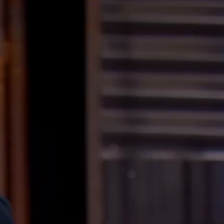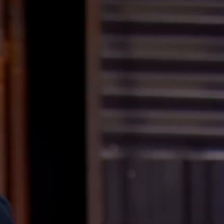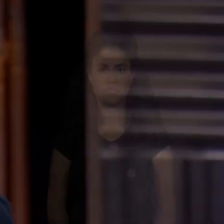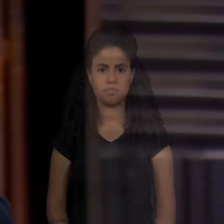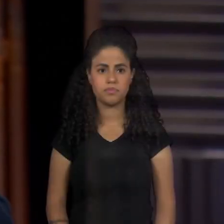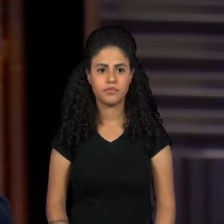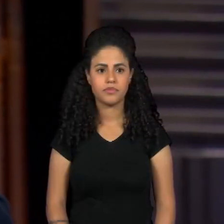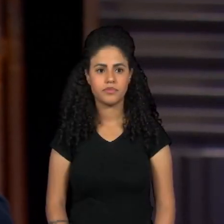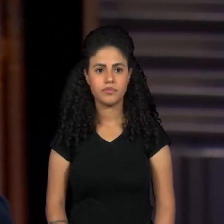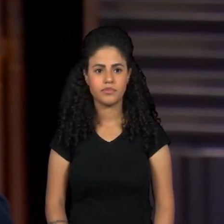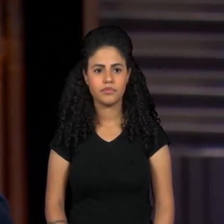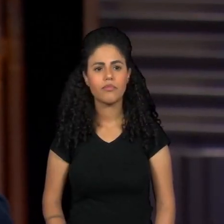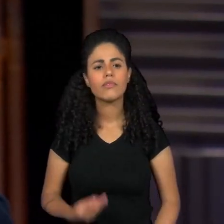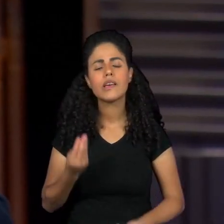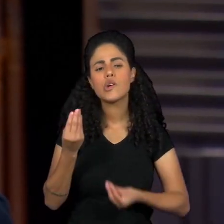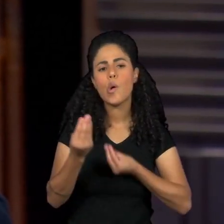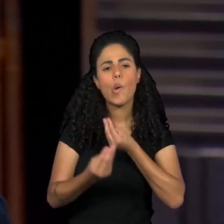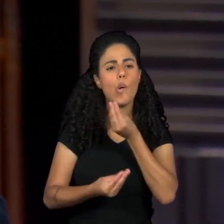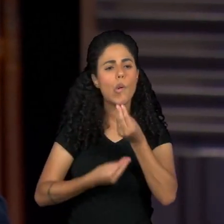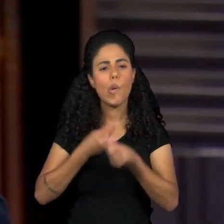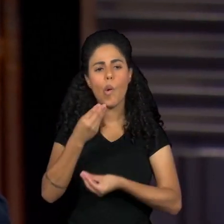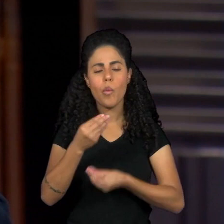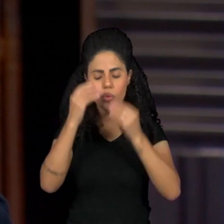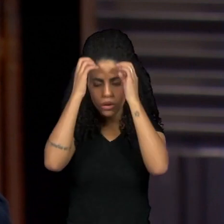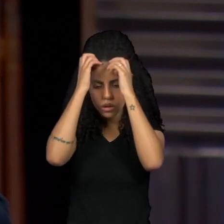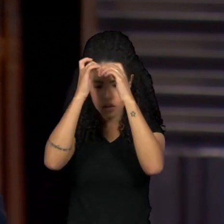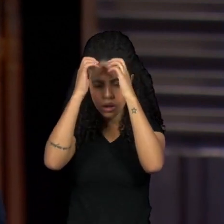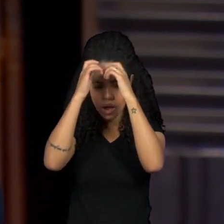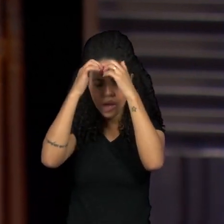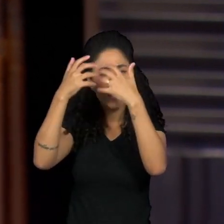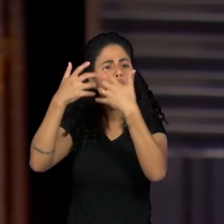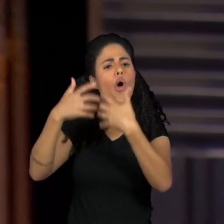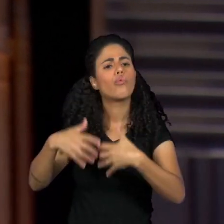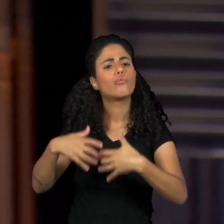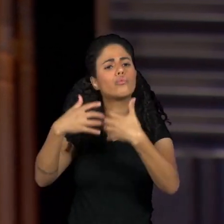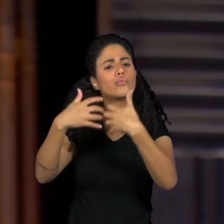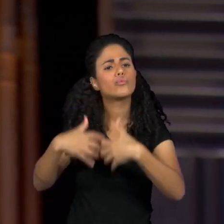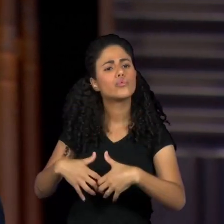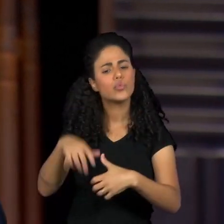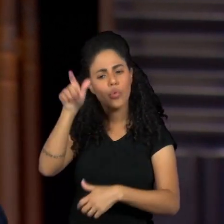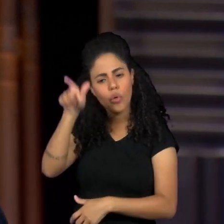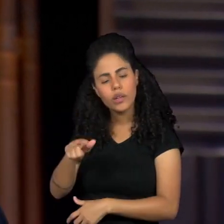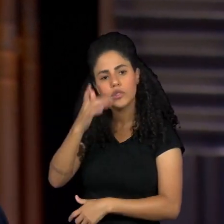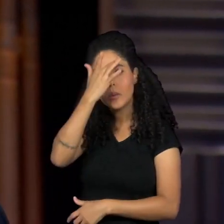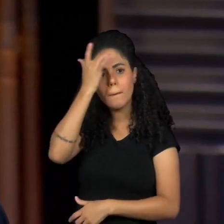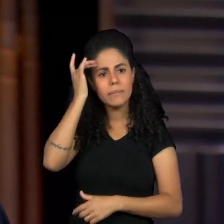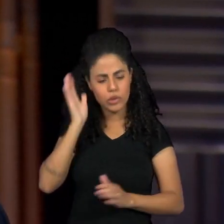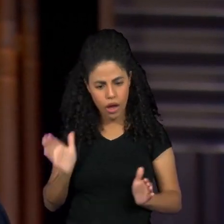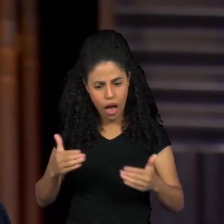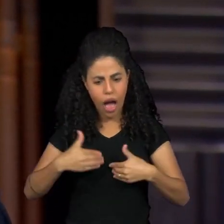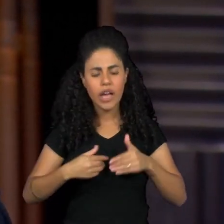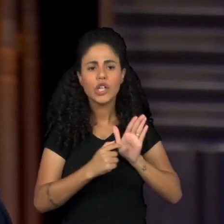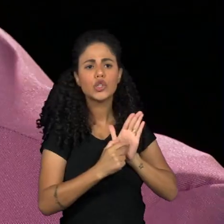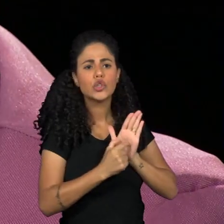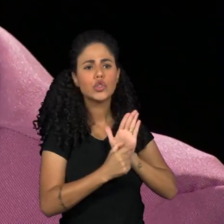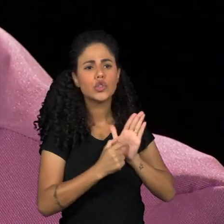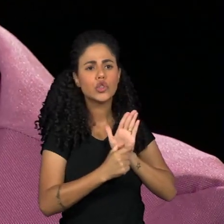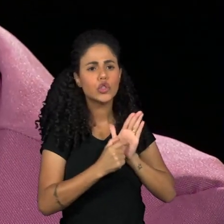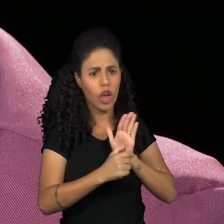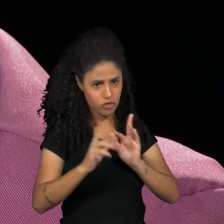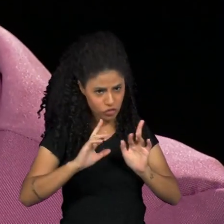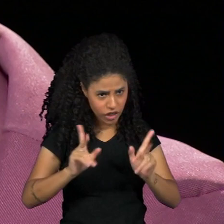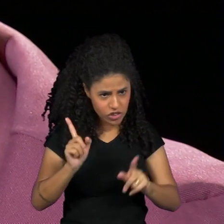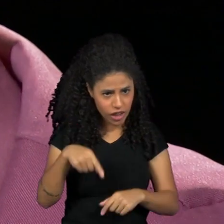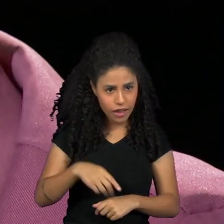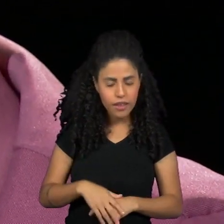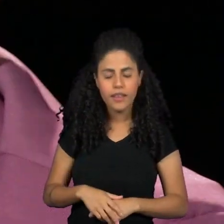Como que é a cabeça do autista? Como que você descreve isso? Parece que roda um software diferente, é isso? Completamente diferente. É.